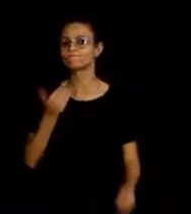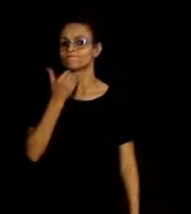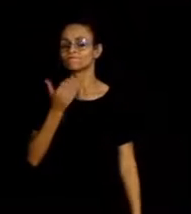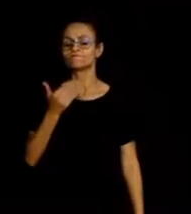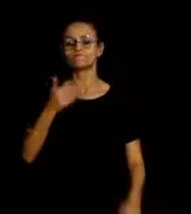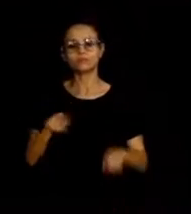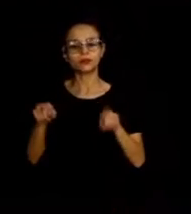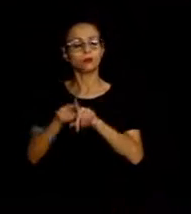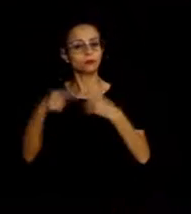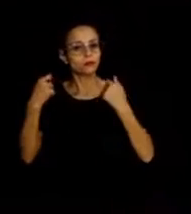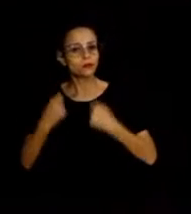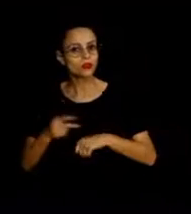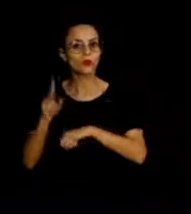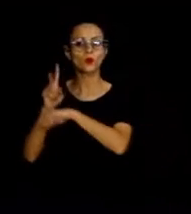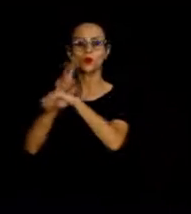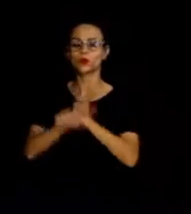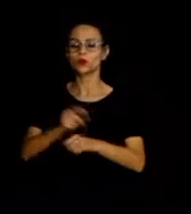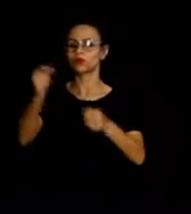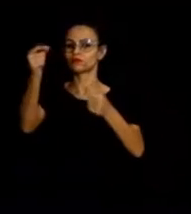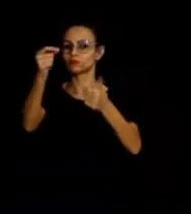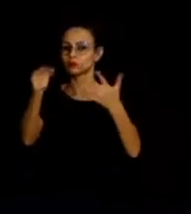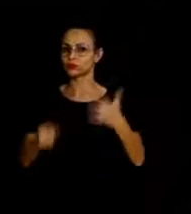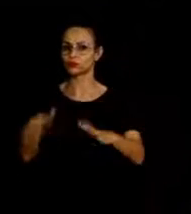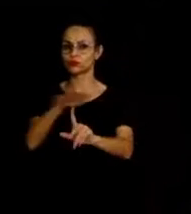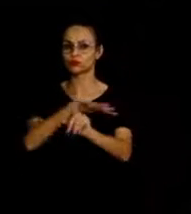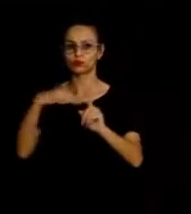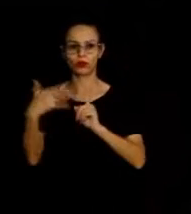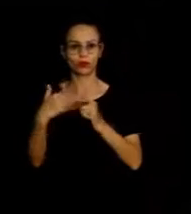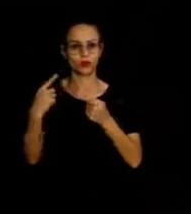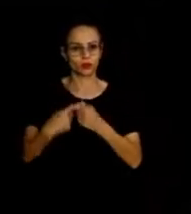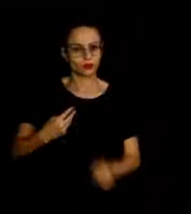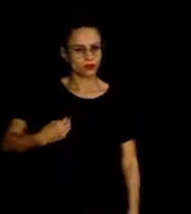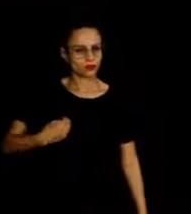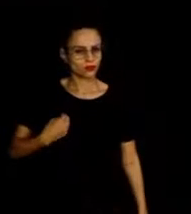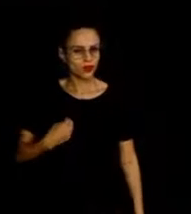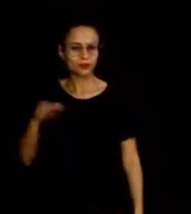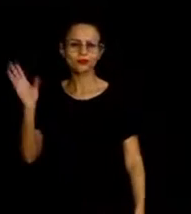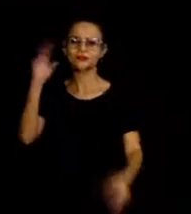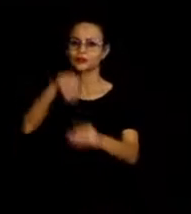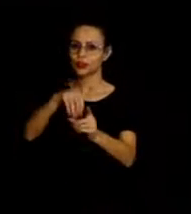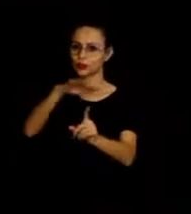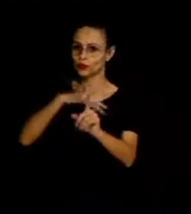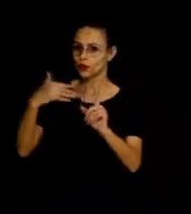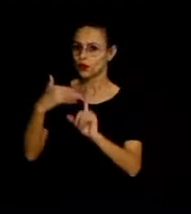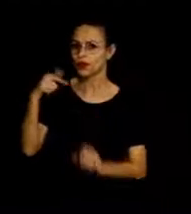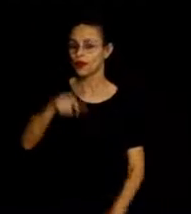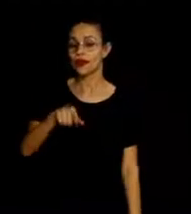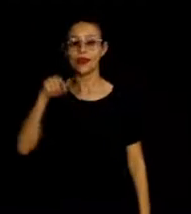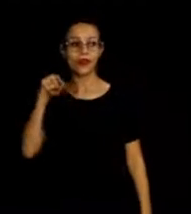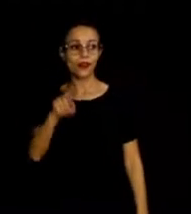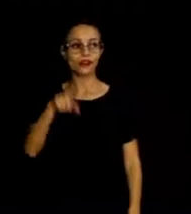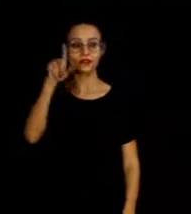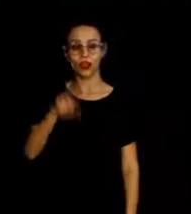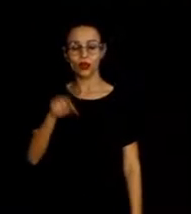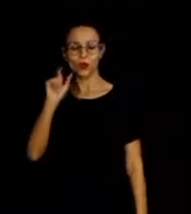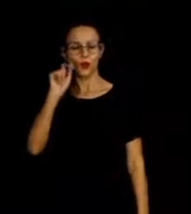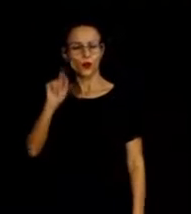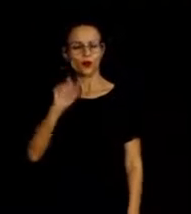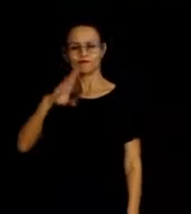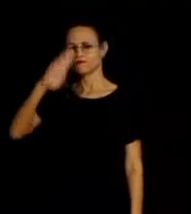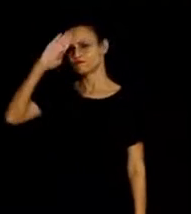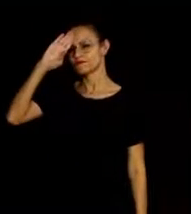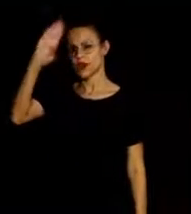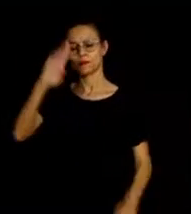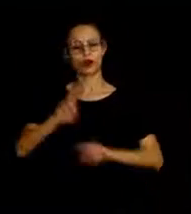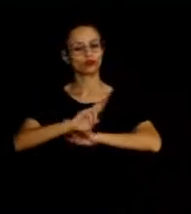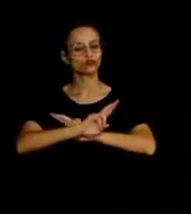precisa também cuidar de aspectos sociais porque estamos inseridos no Social e esse talvez seja um dos principais